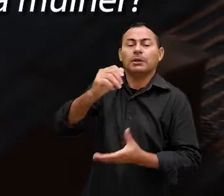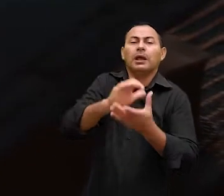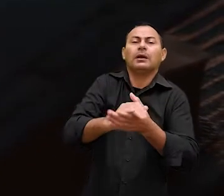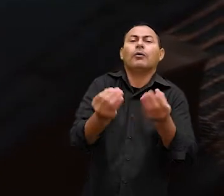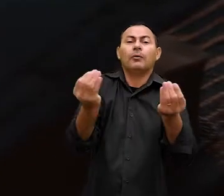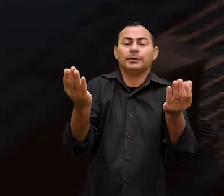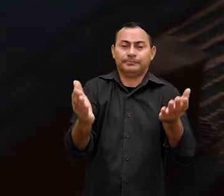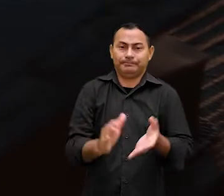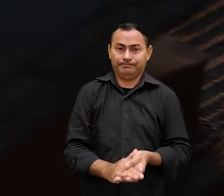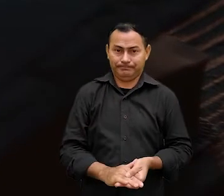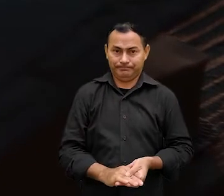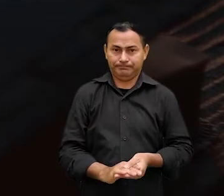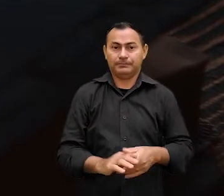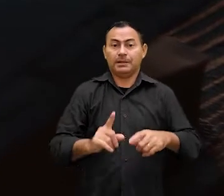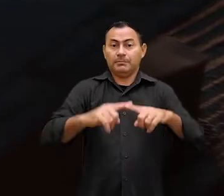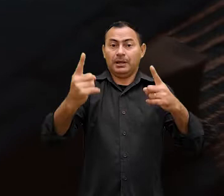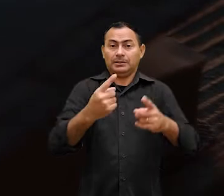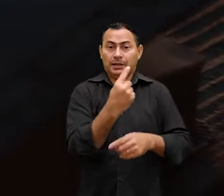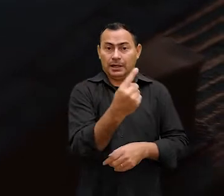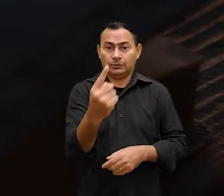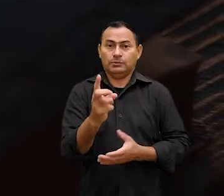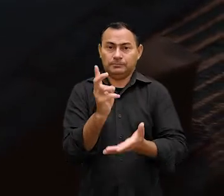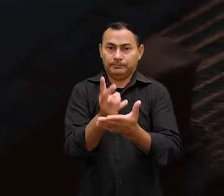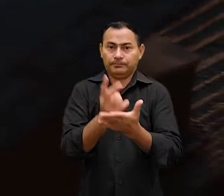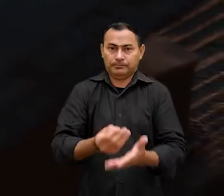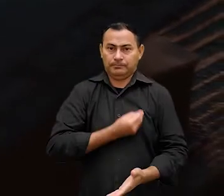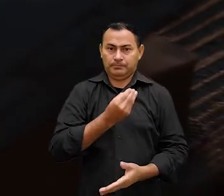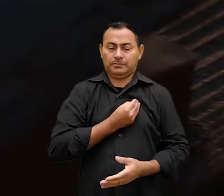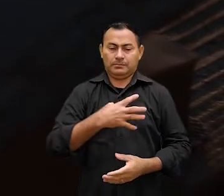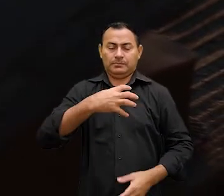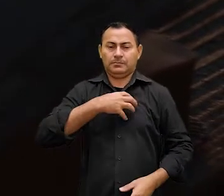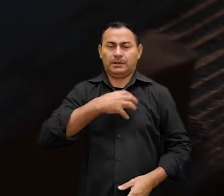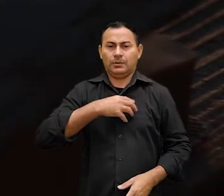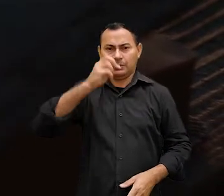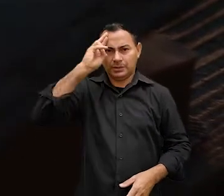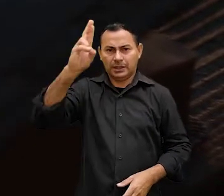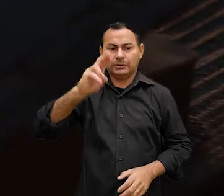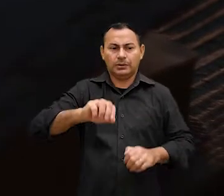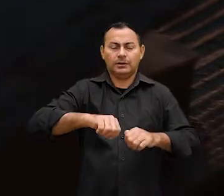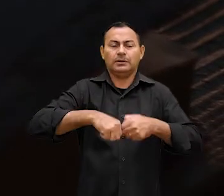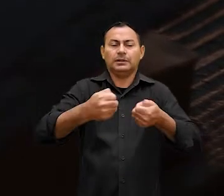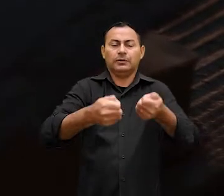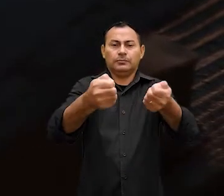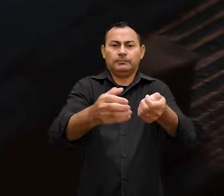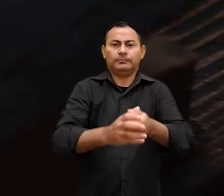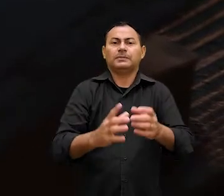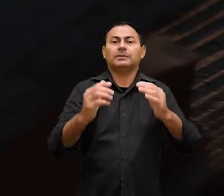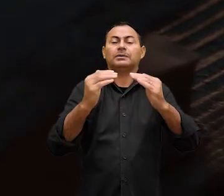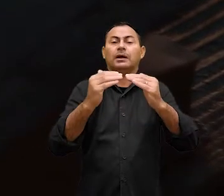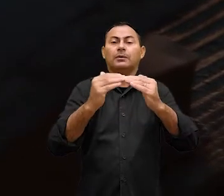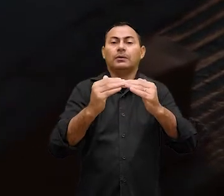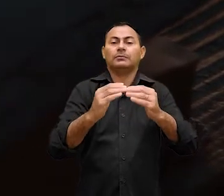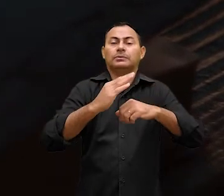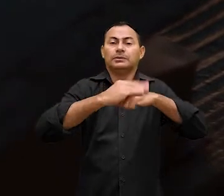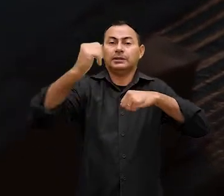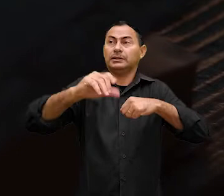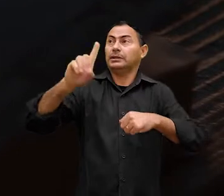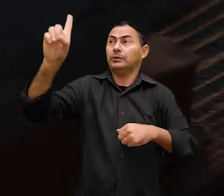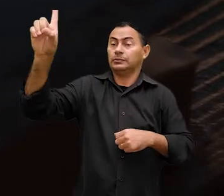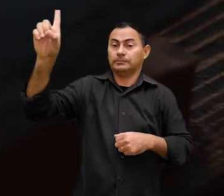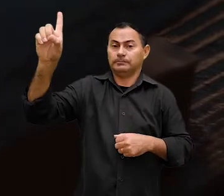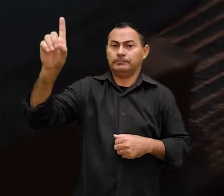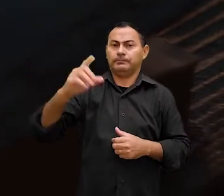mulher? Entretanto, cada um continue vivendo na condição que o Senhor lhe designou e de acordo com o chamado de